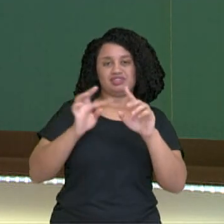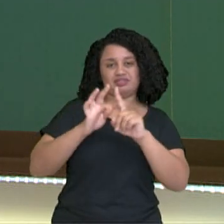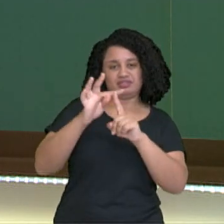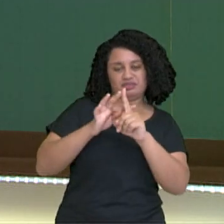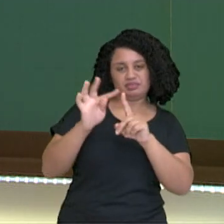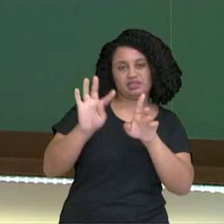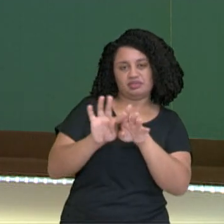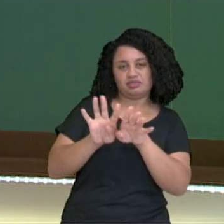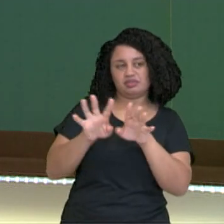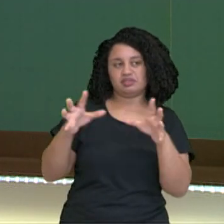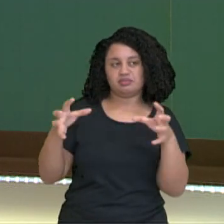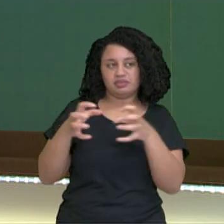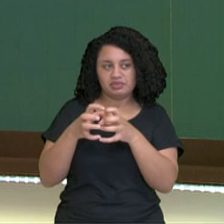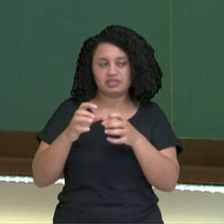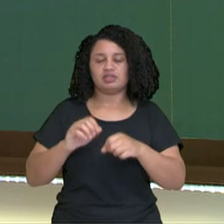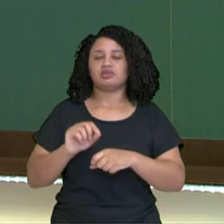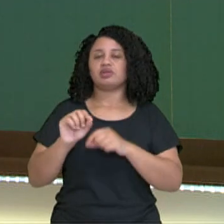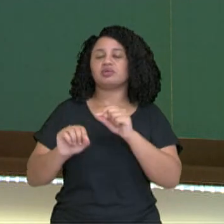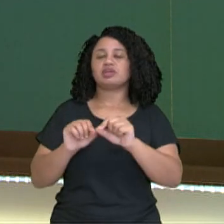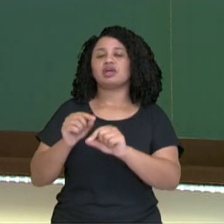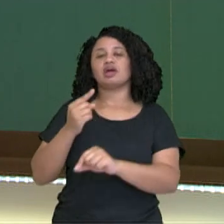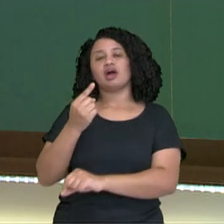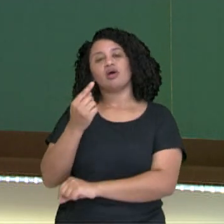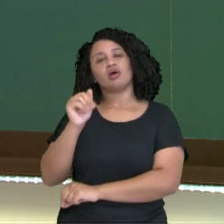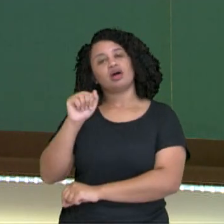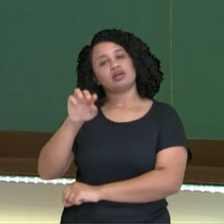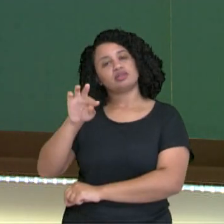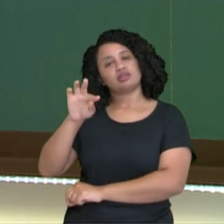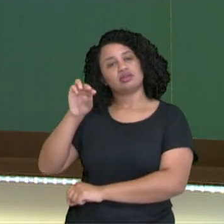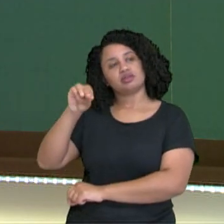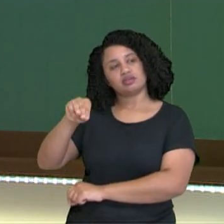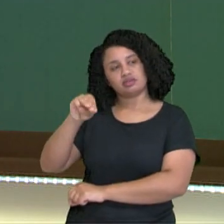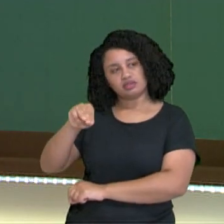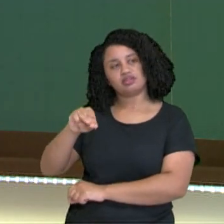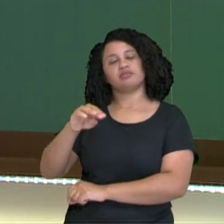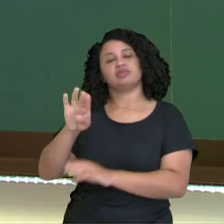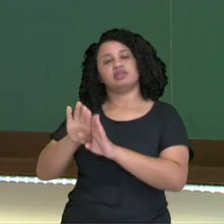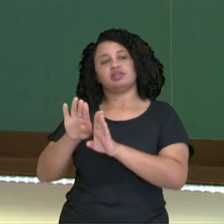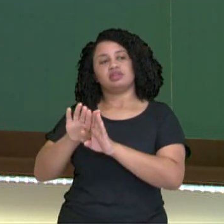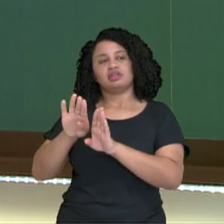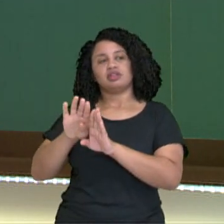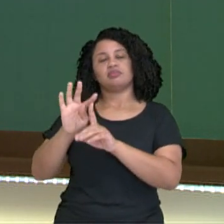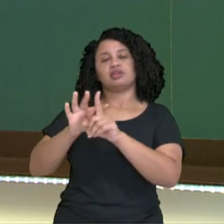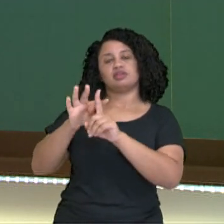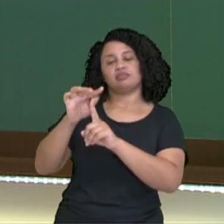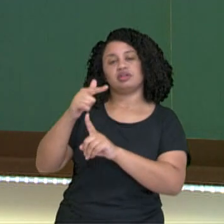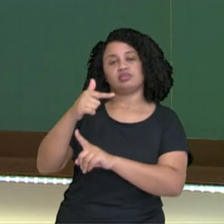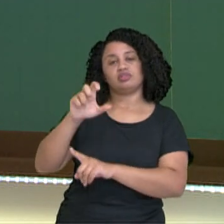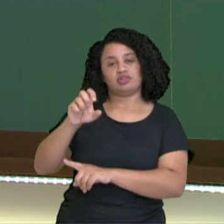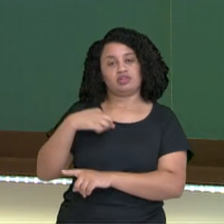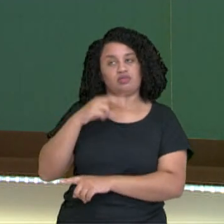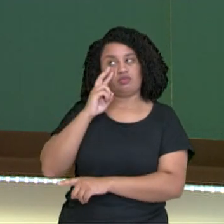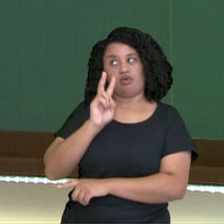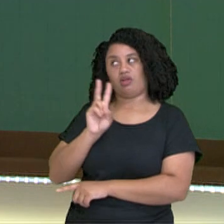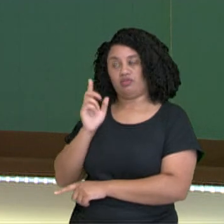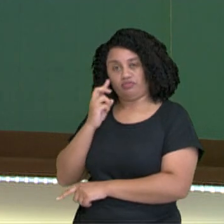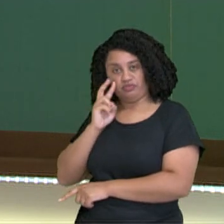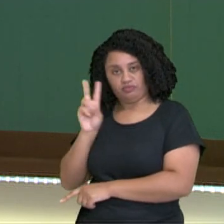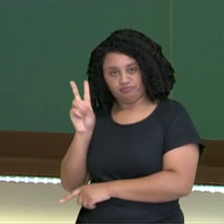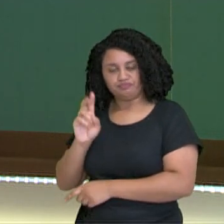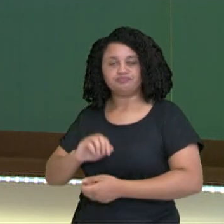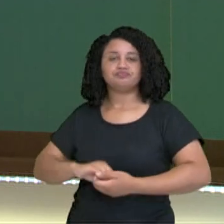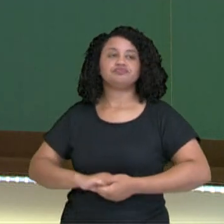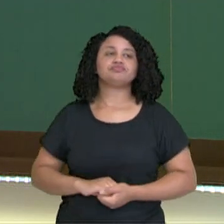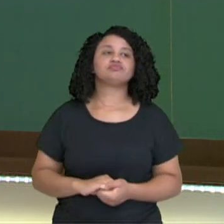atm, temperatura de 25 graus ou 298 Kelvin. Outra